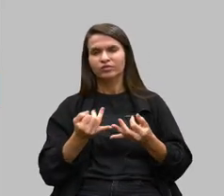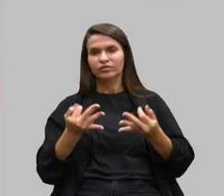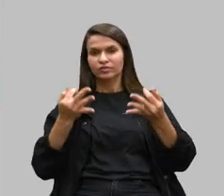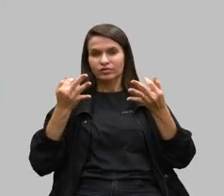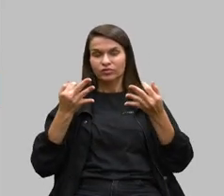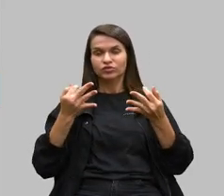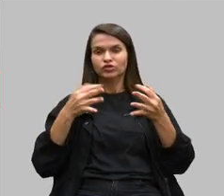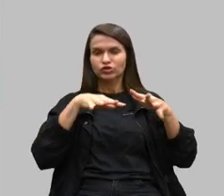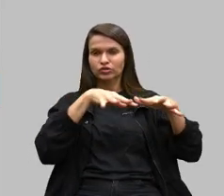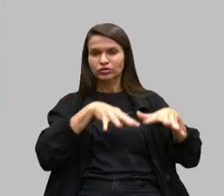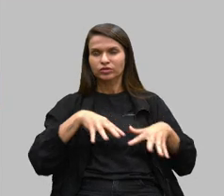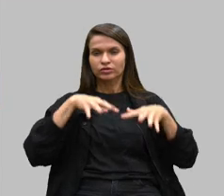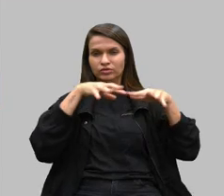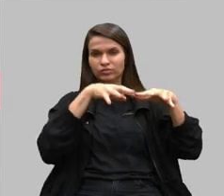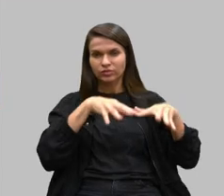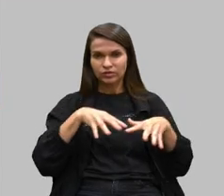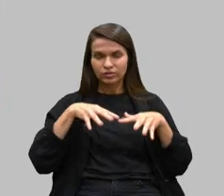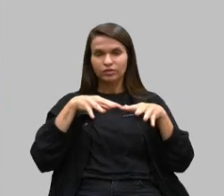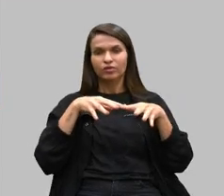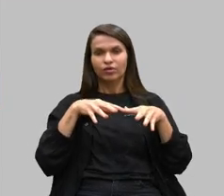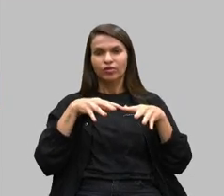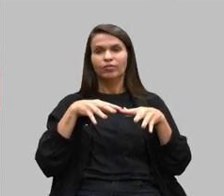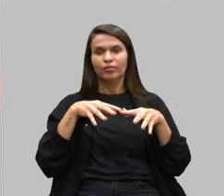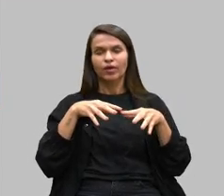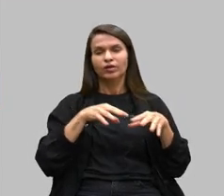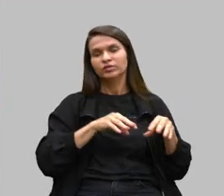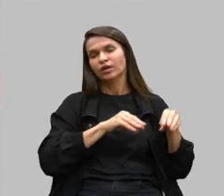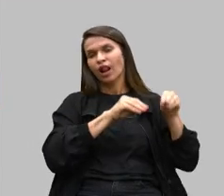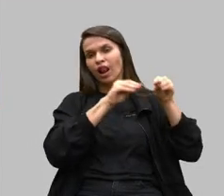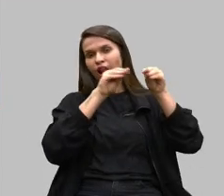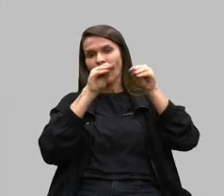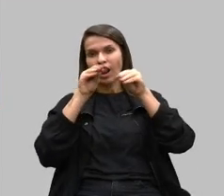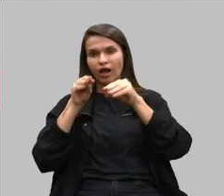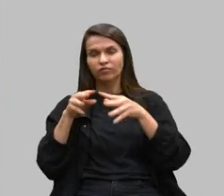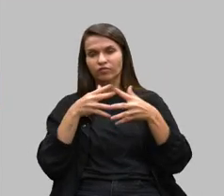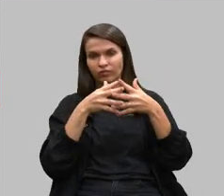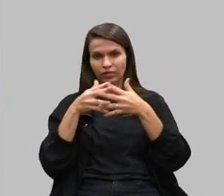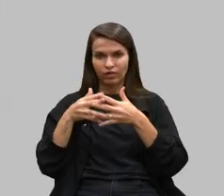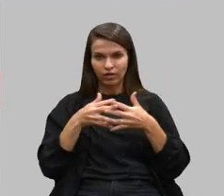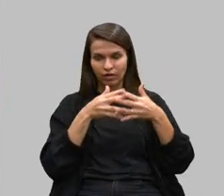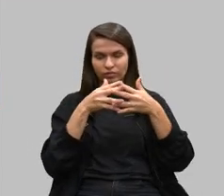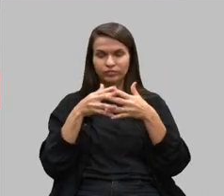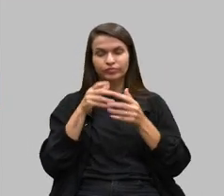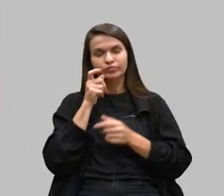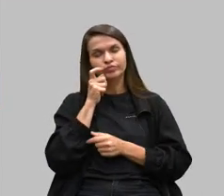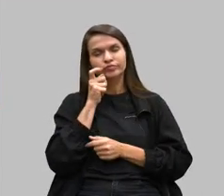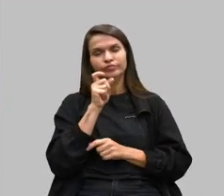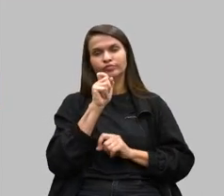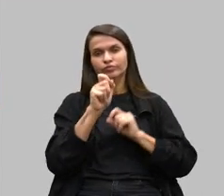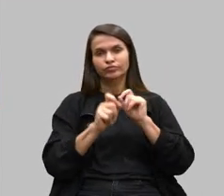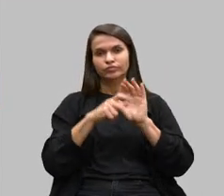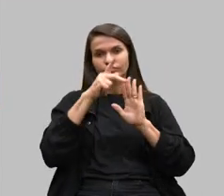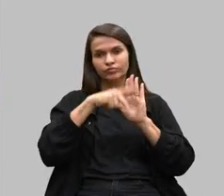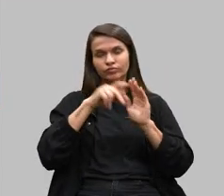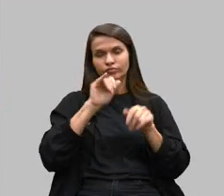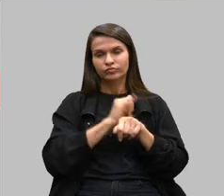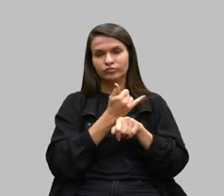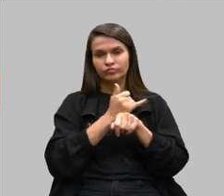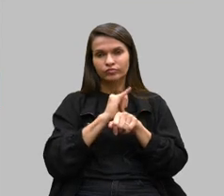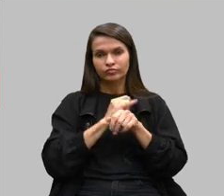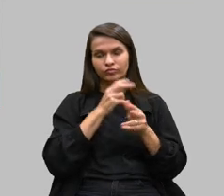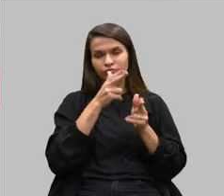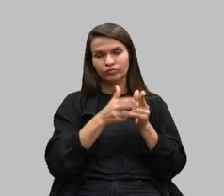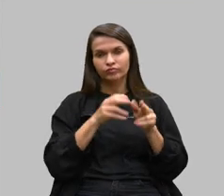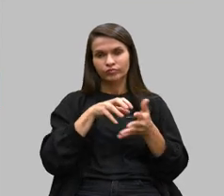minério especialmente para ser transportado é interessante que o plano estratégico Ferroviário de Minas